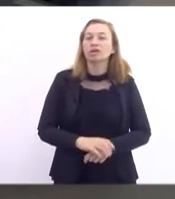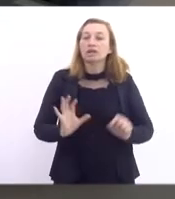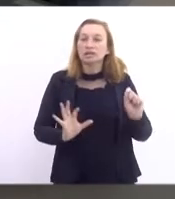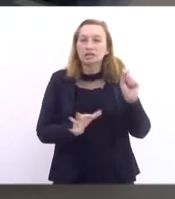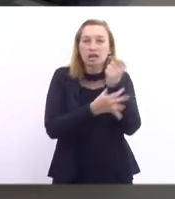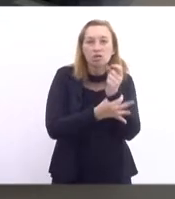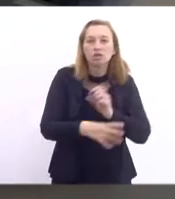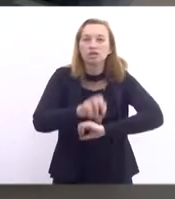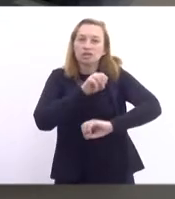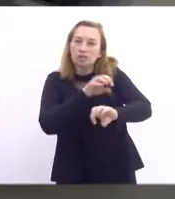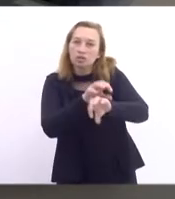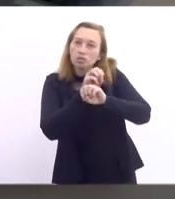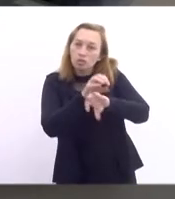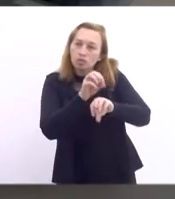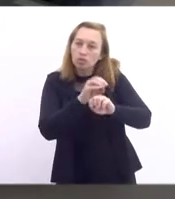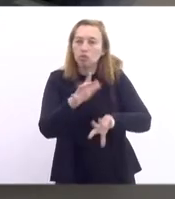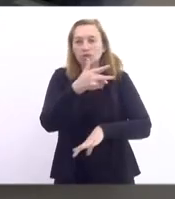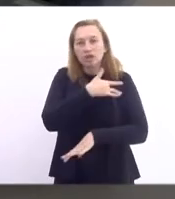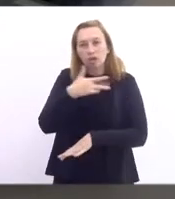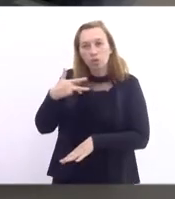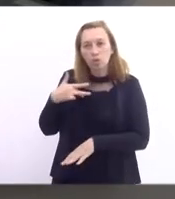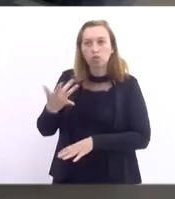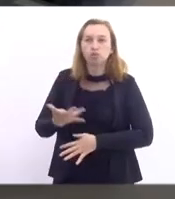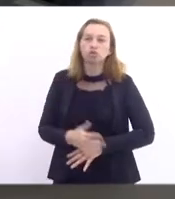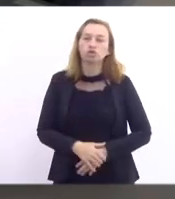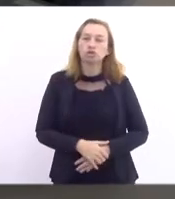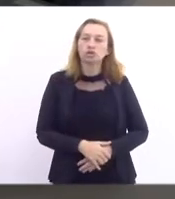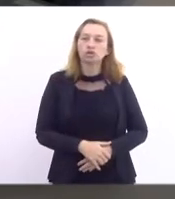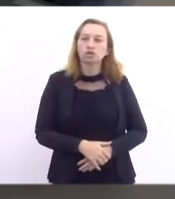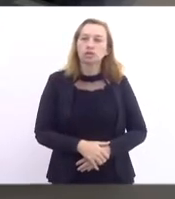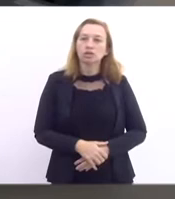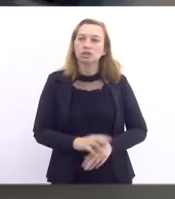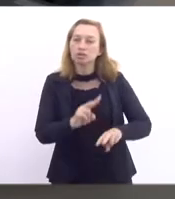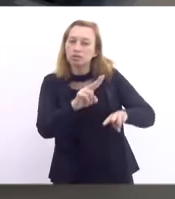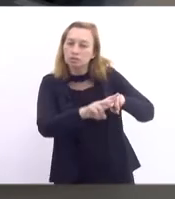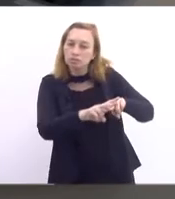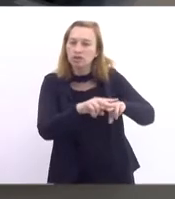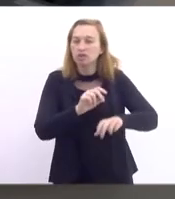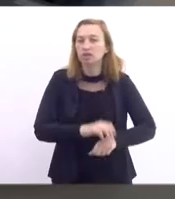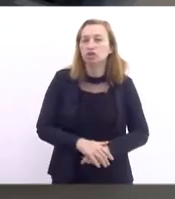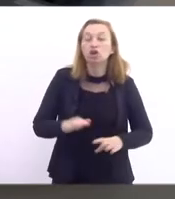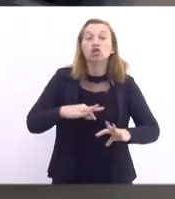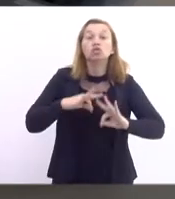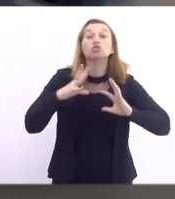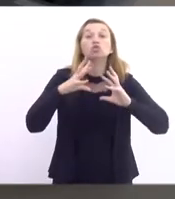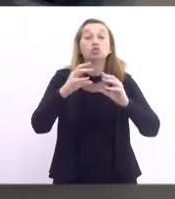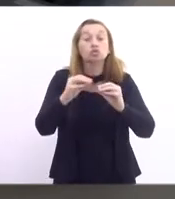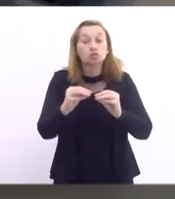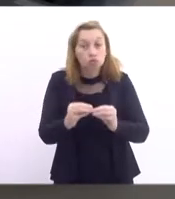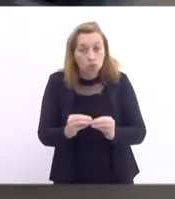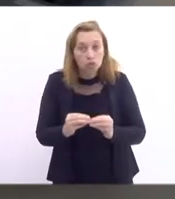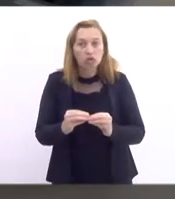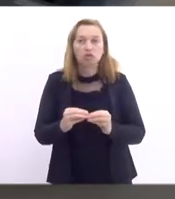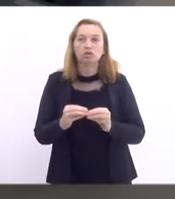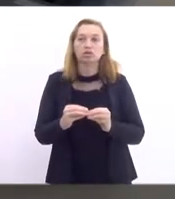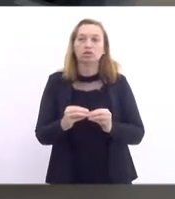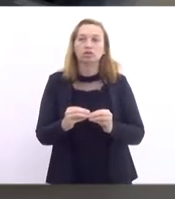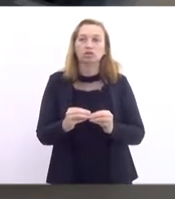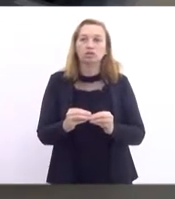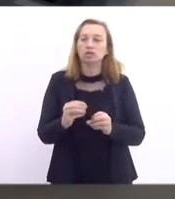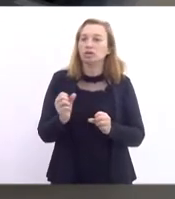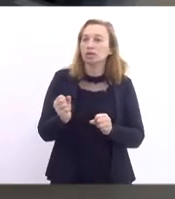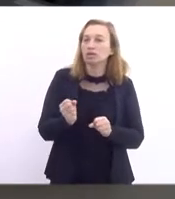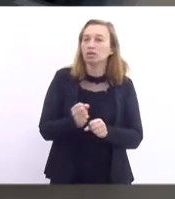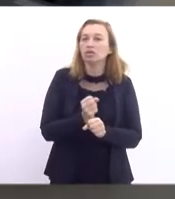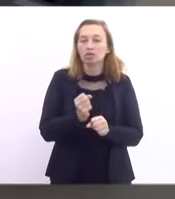de segurança educação a questão de saúde a questão penitenciária é toda intensiva em mão de